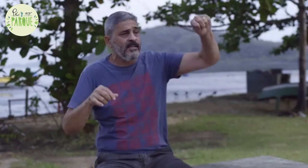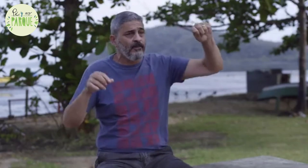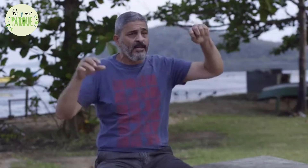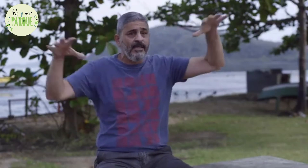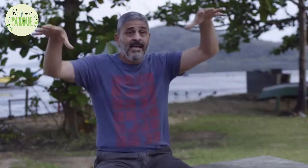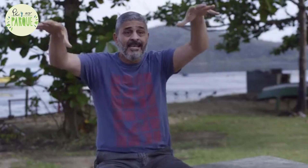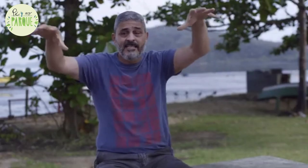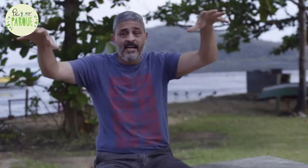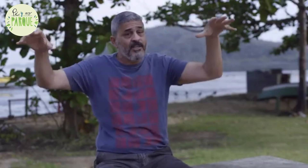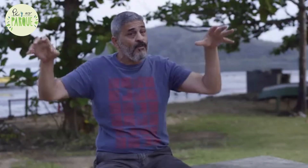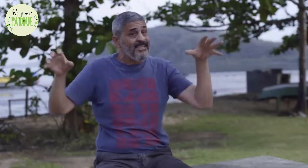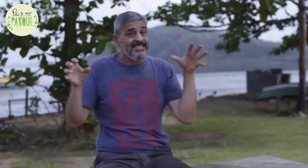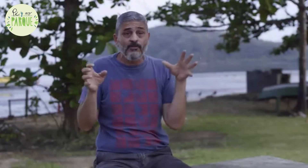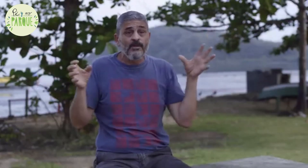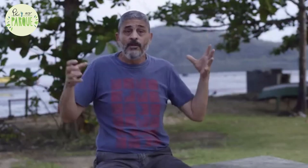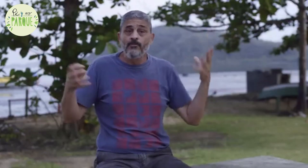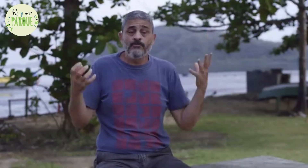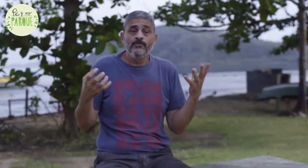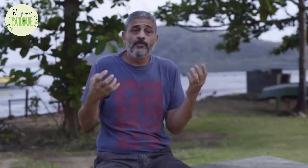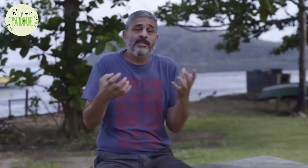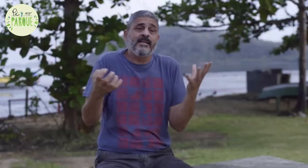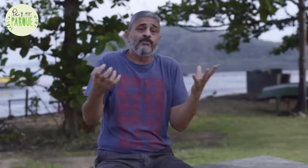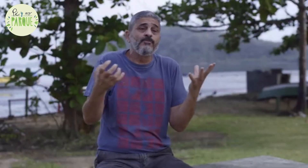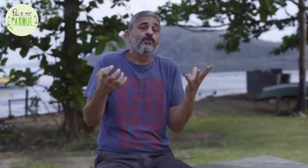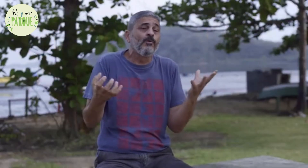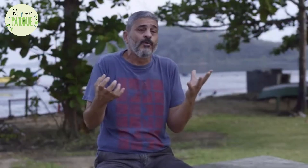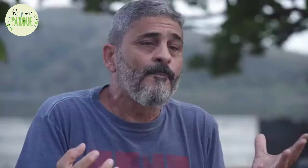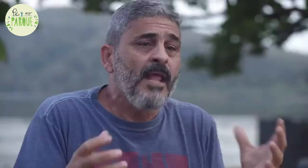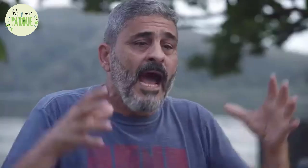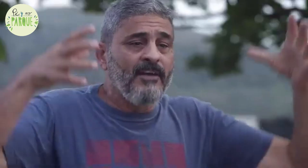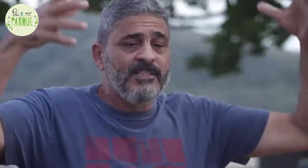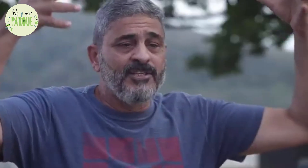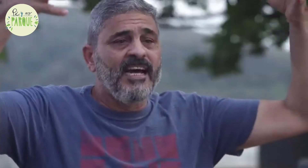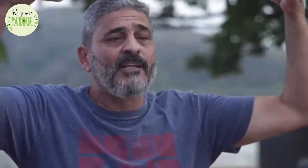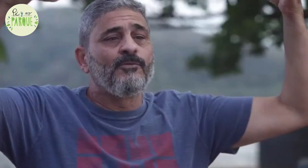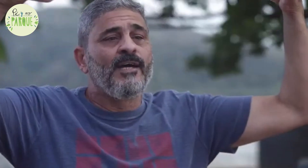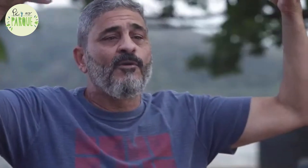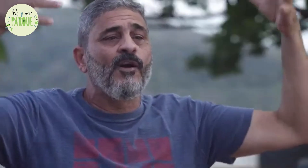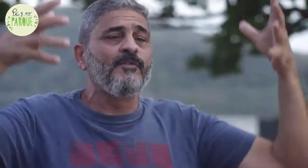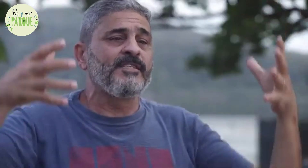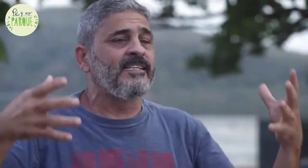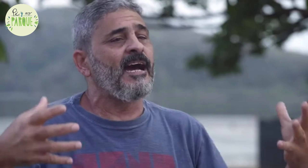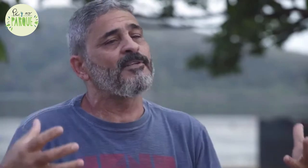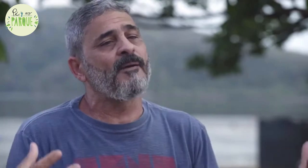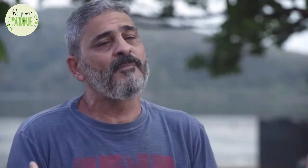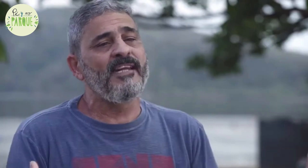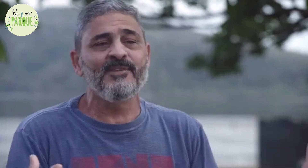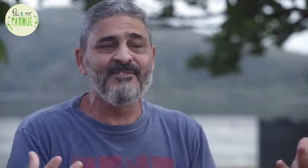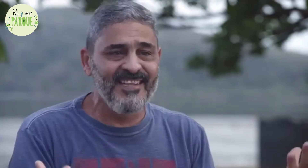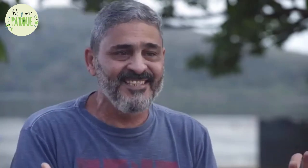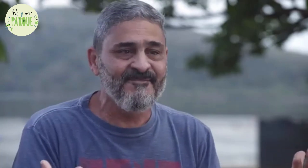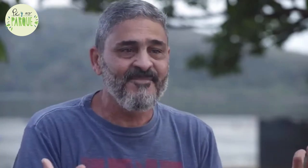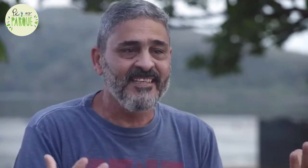São Gonçalo e Itaboraí, cidades que vão crescendo num processo muito louco. Aí você chega lá no recôncavo e você tem a APA de